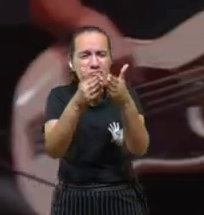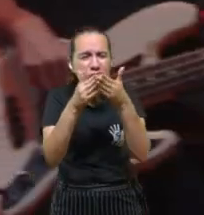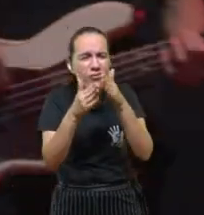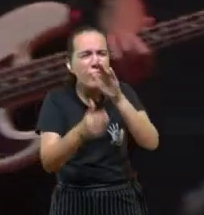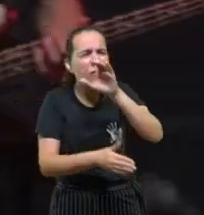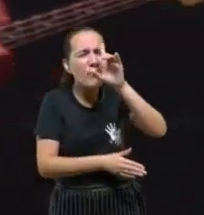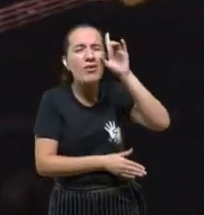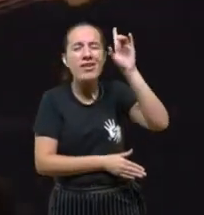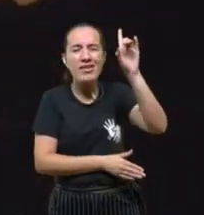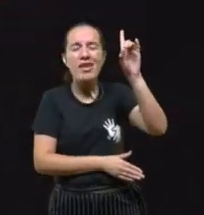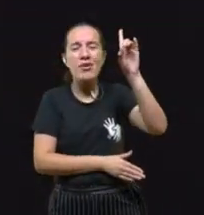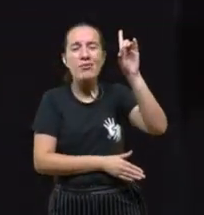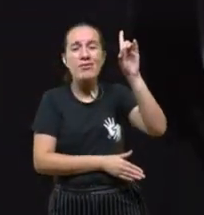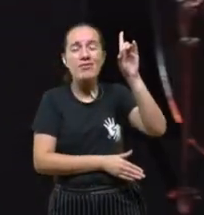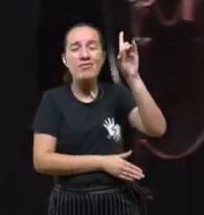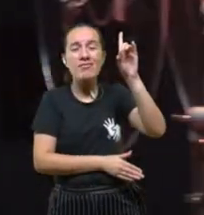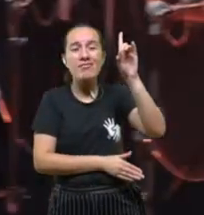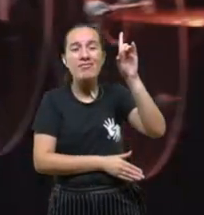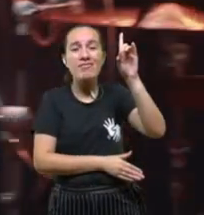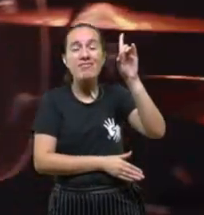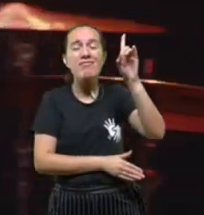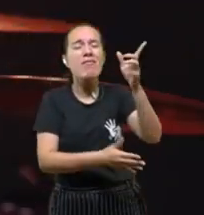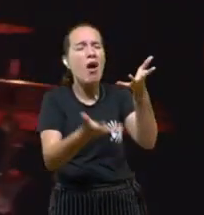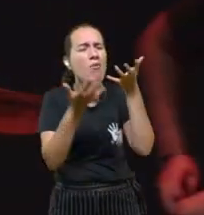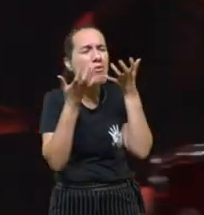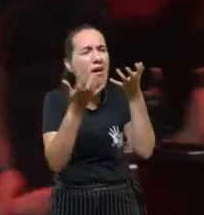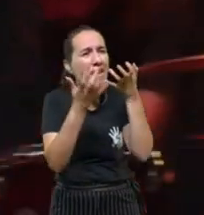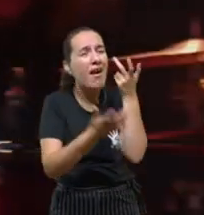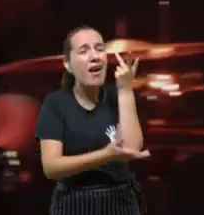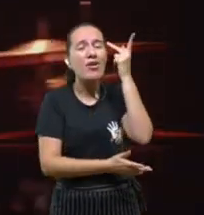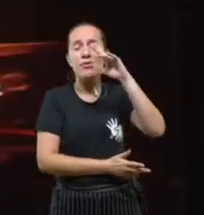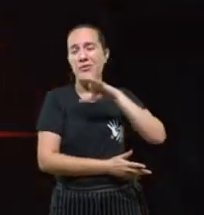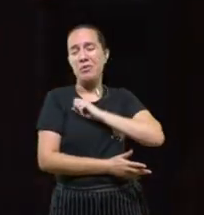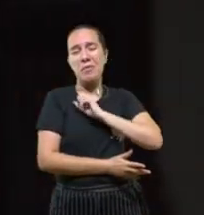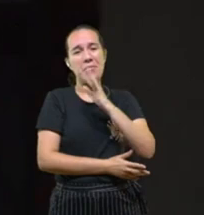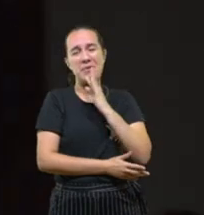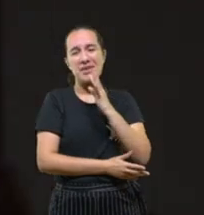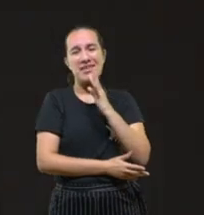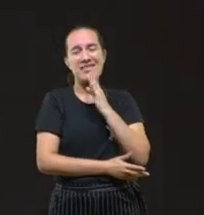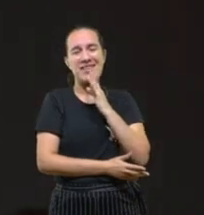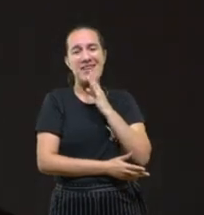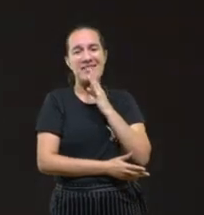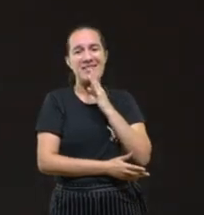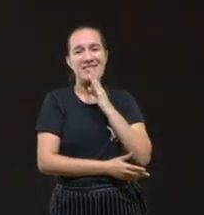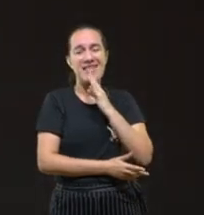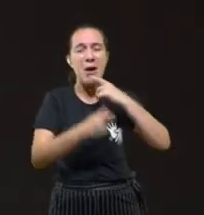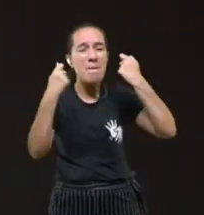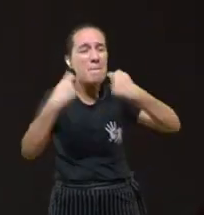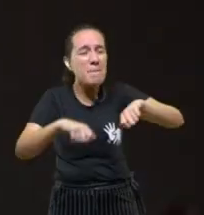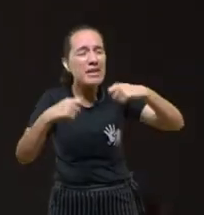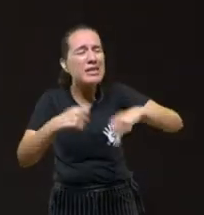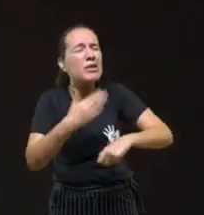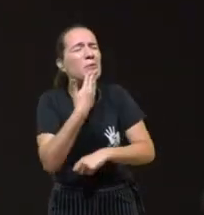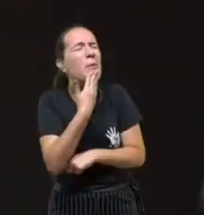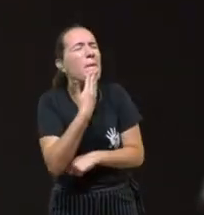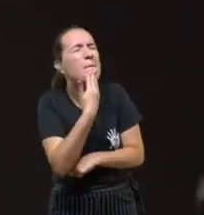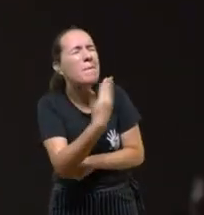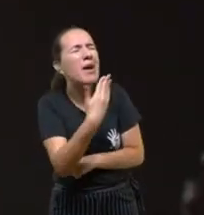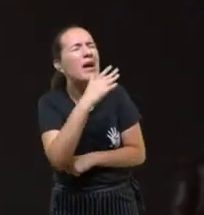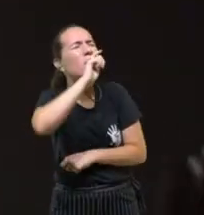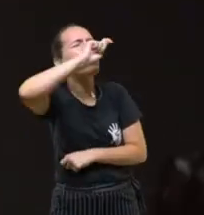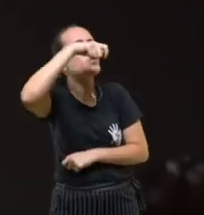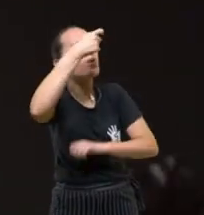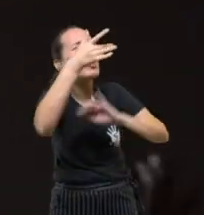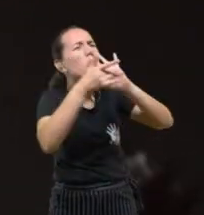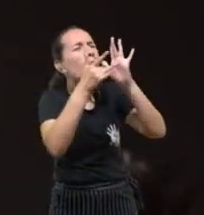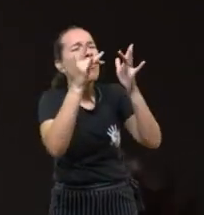Libera, Senhor, uma revelação. Libera uma revelação do seu amor hoje. Eu peço em nome de Jesus